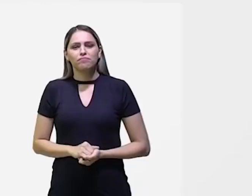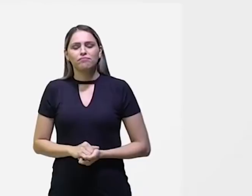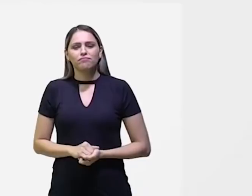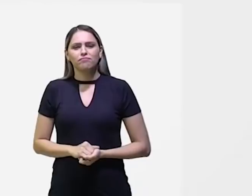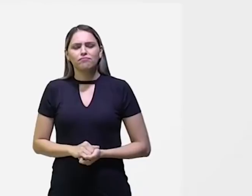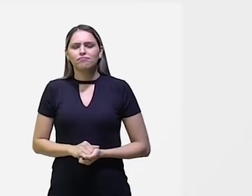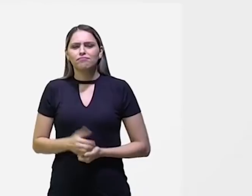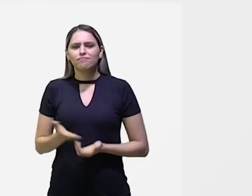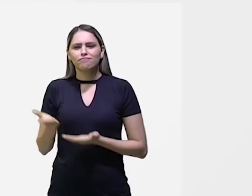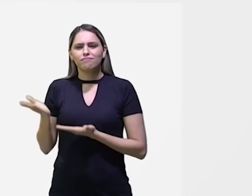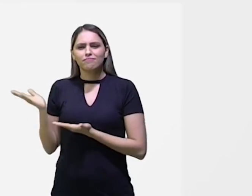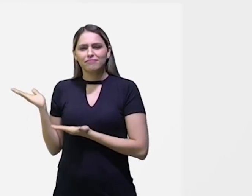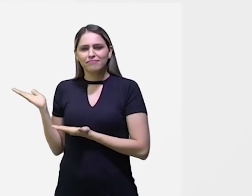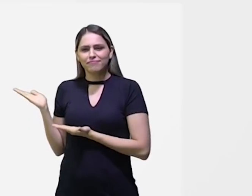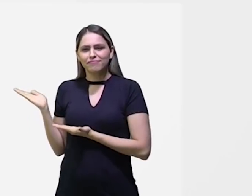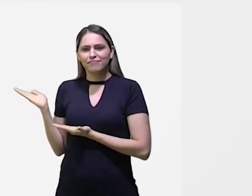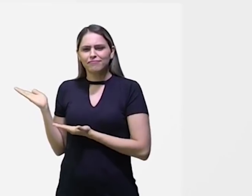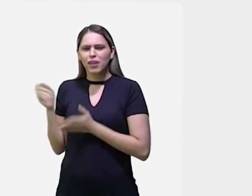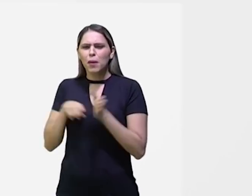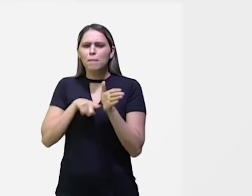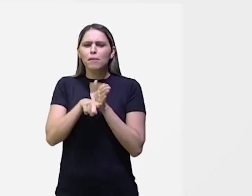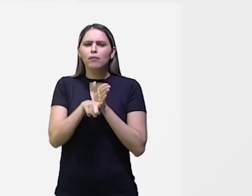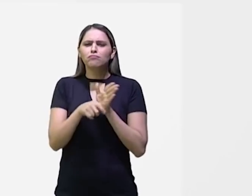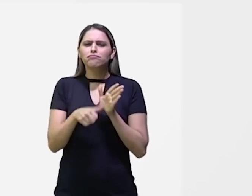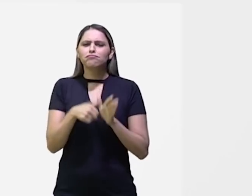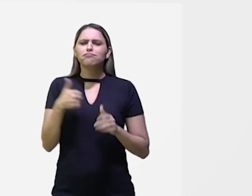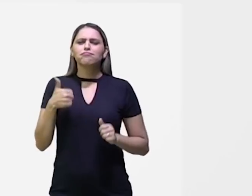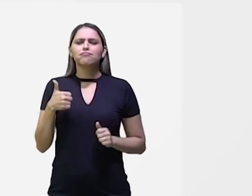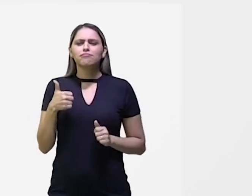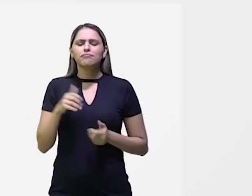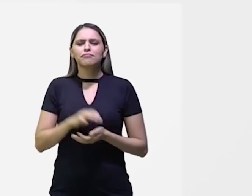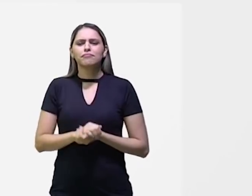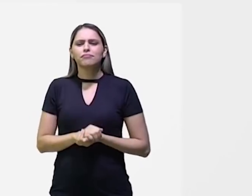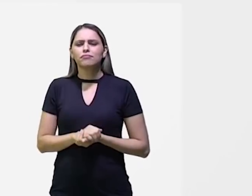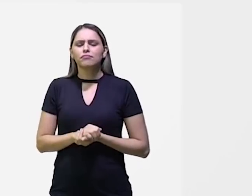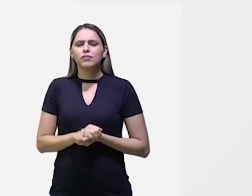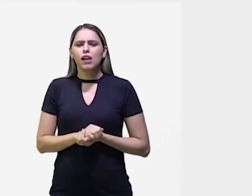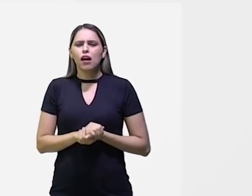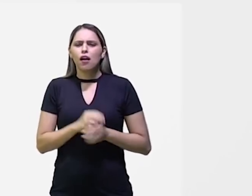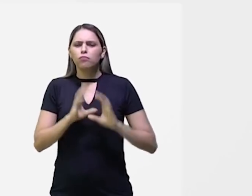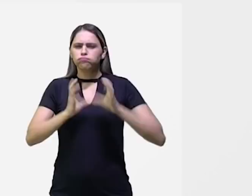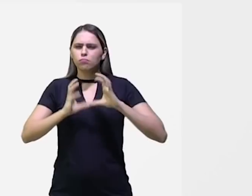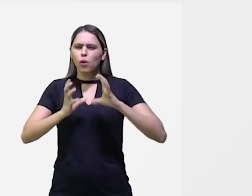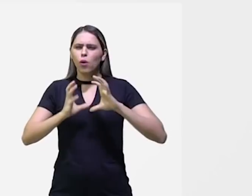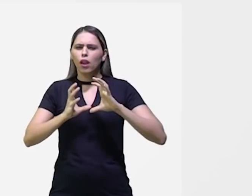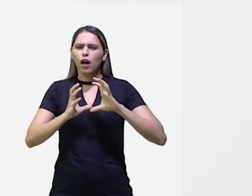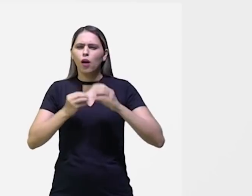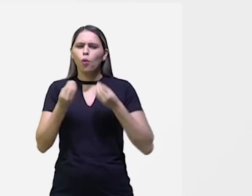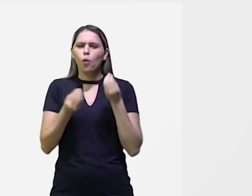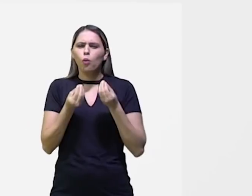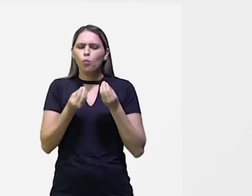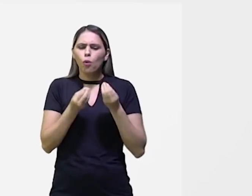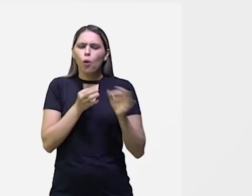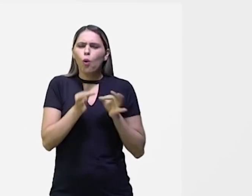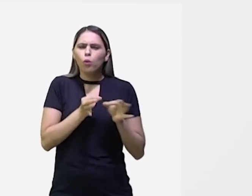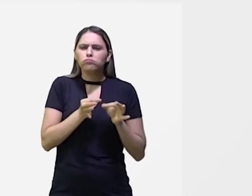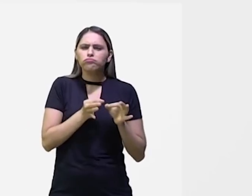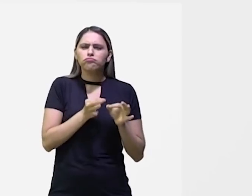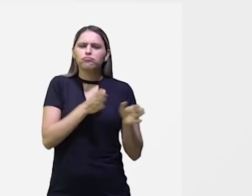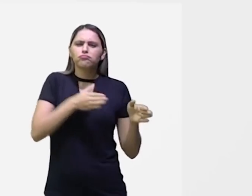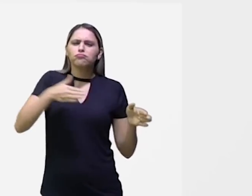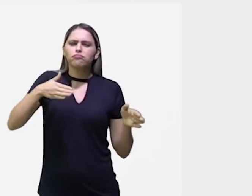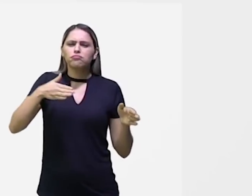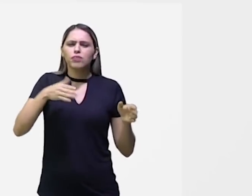Vamos então para a nossa primeira pergunta. E estas bolas estão em que ordem? Crescente